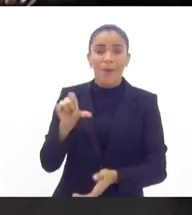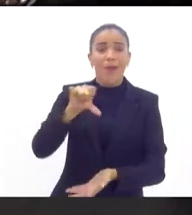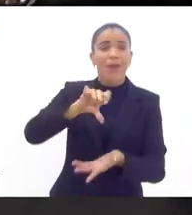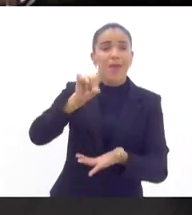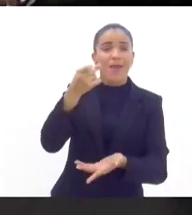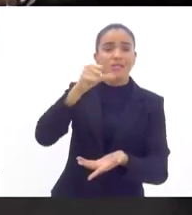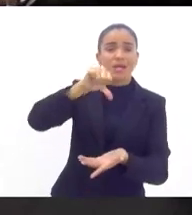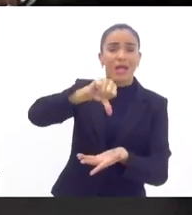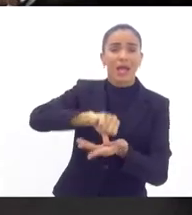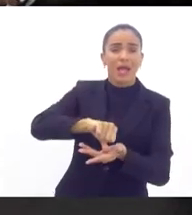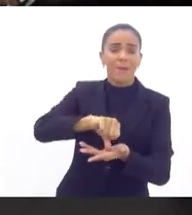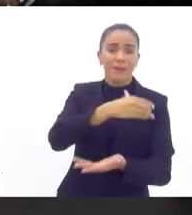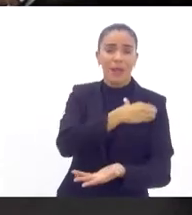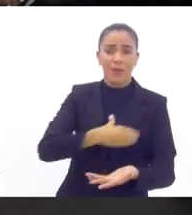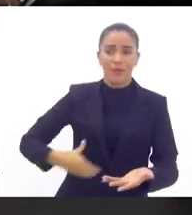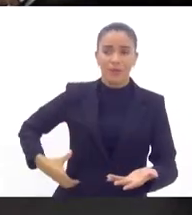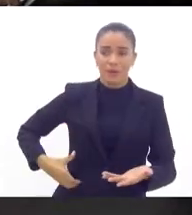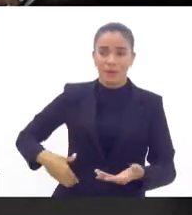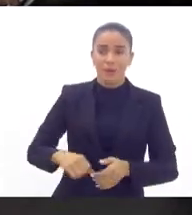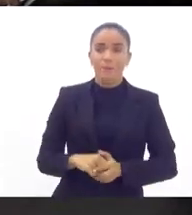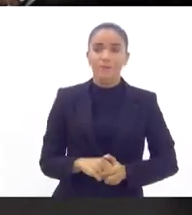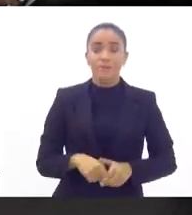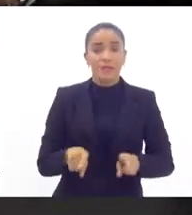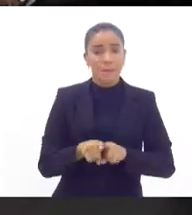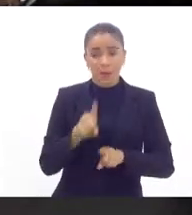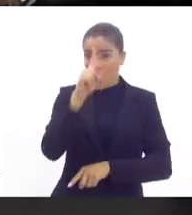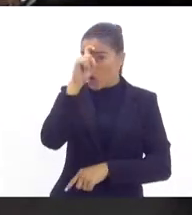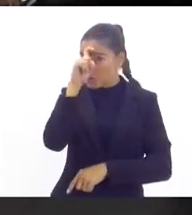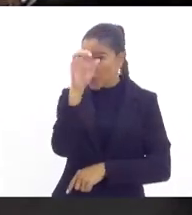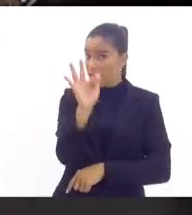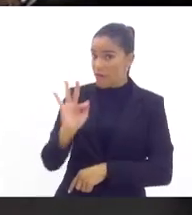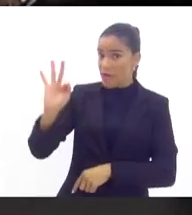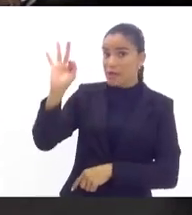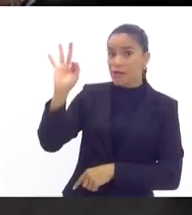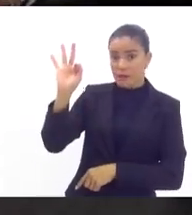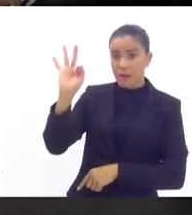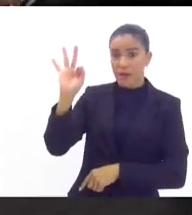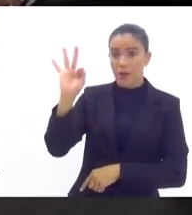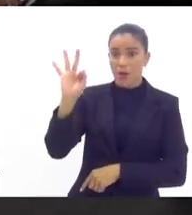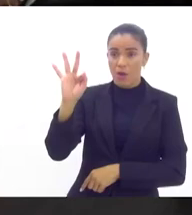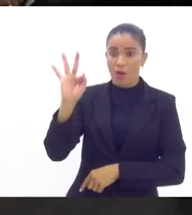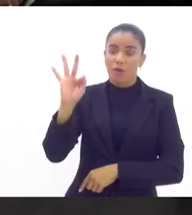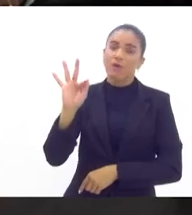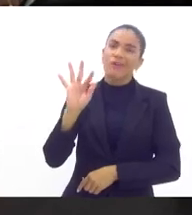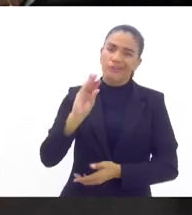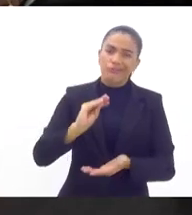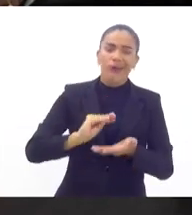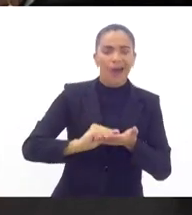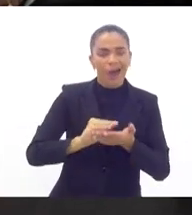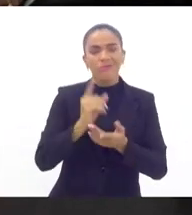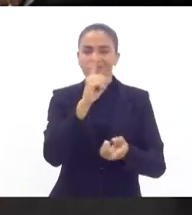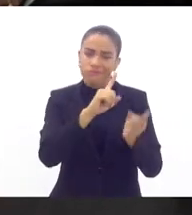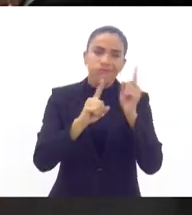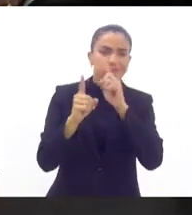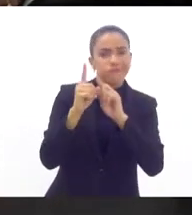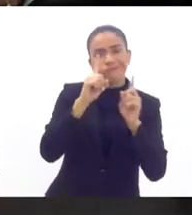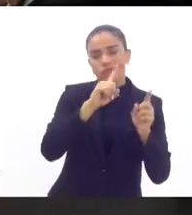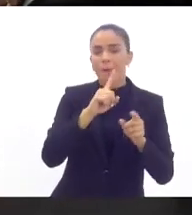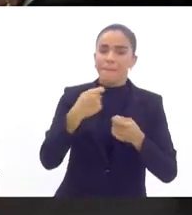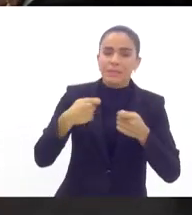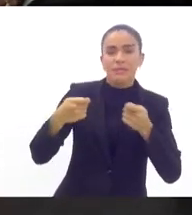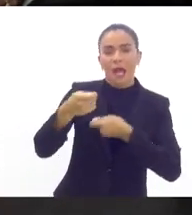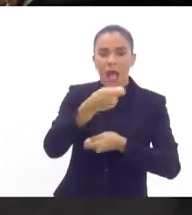República a gente tem uma capacidade instalada de hospitais federais também deixam muito a desejar em muitos momentos é preciso maior